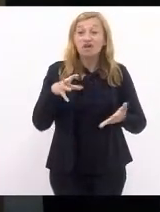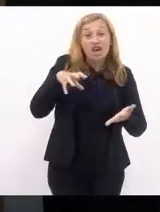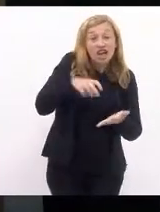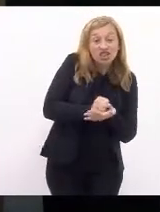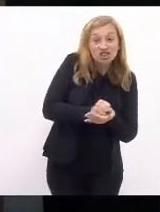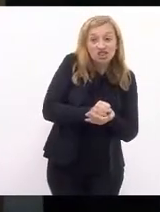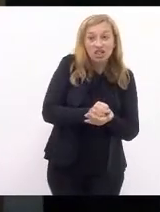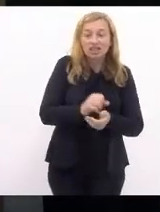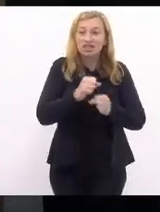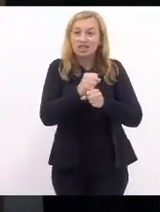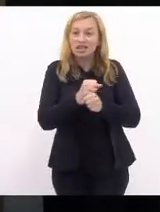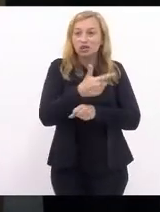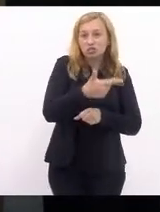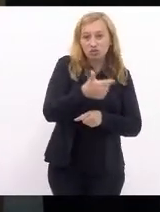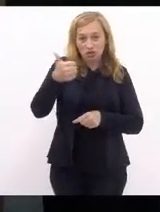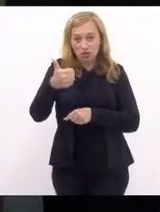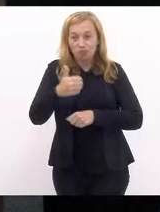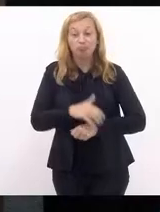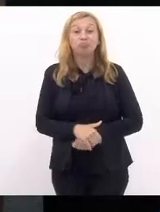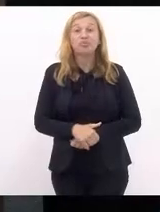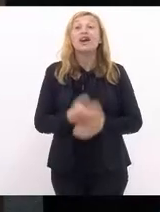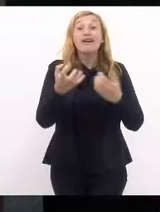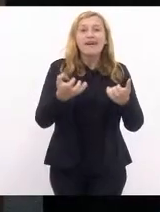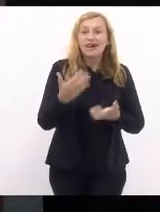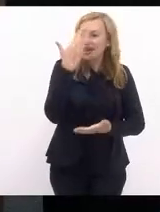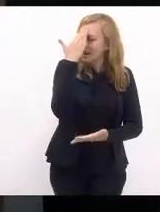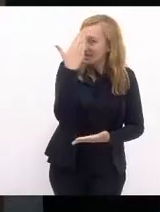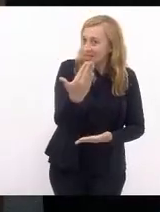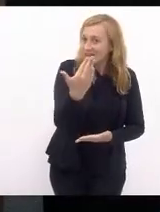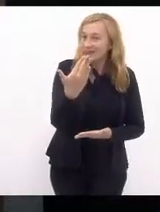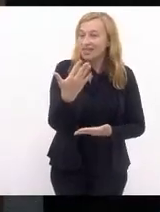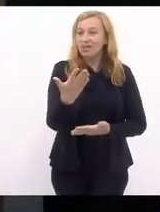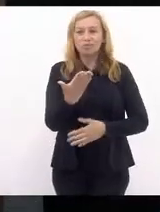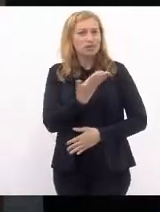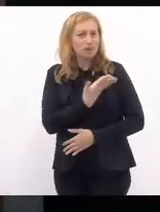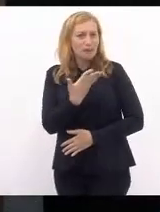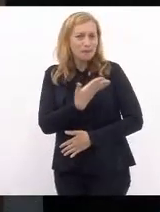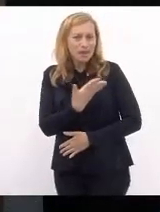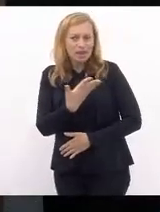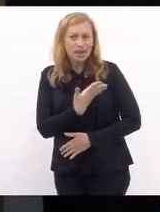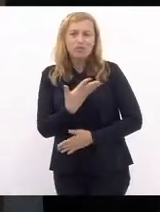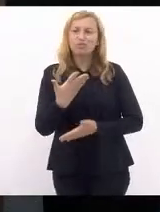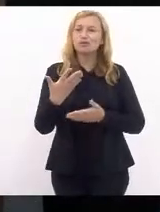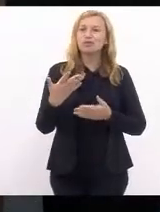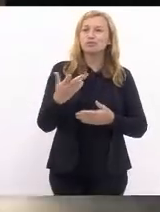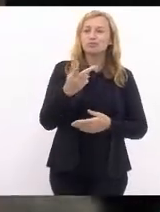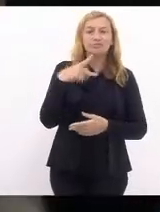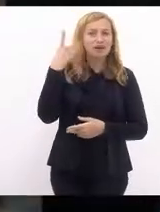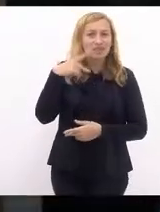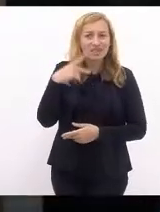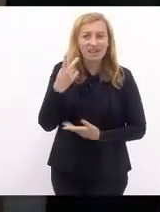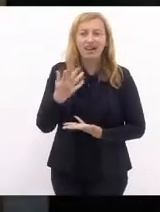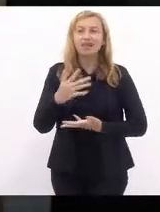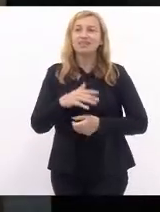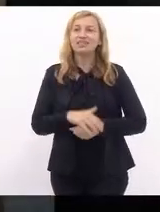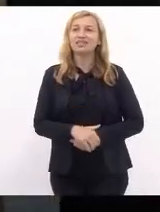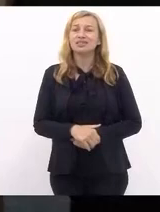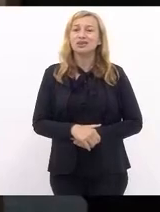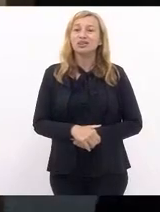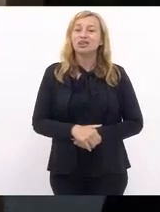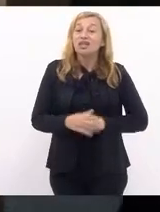registrado nesse ano de dois mil e vinte e um Quero agradecer ao meus caros colegas parlamentares que